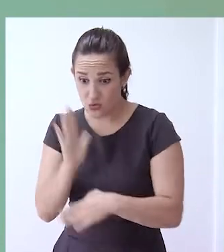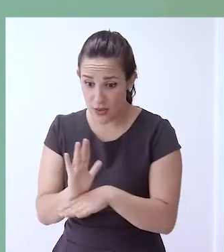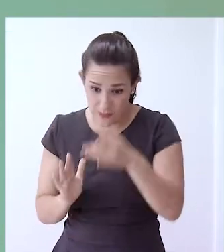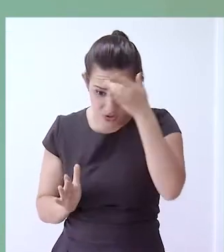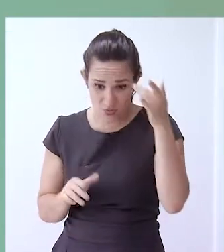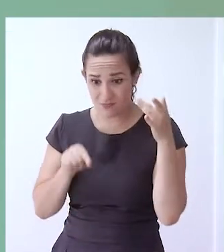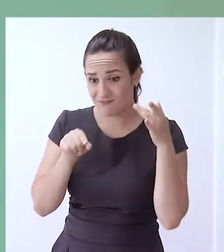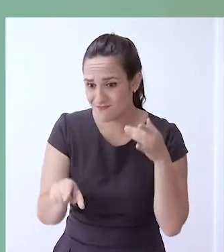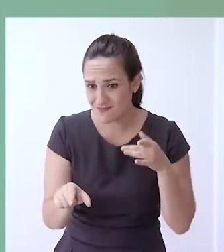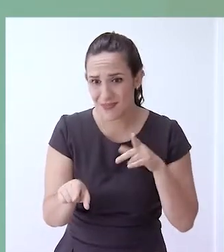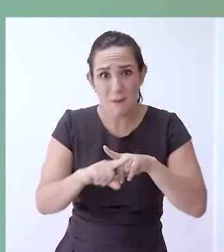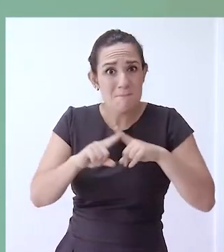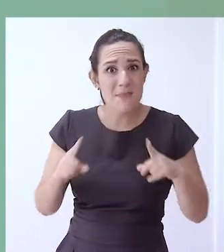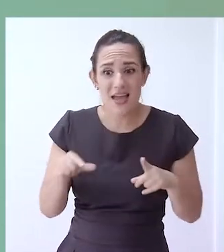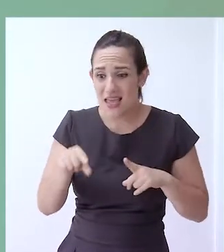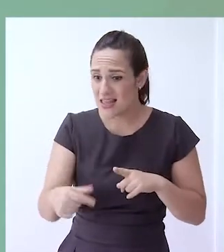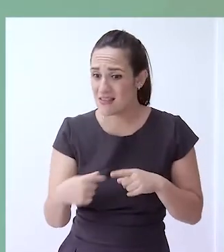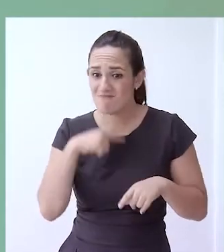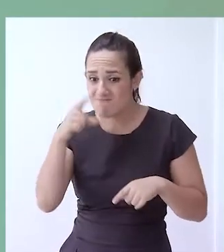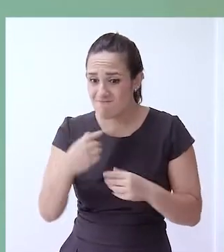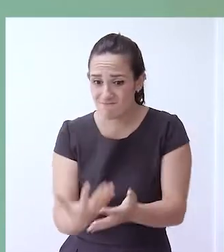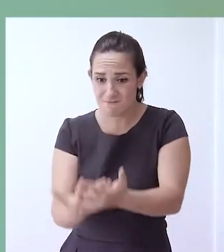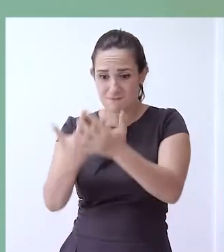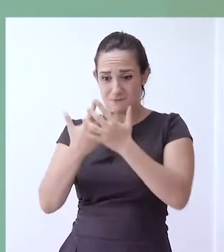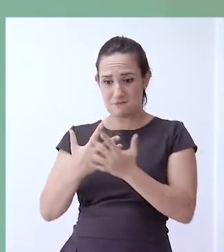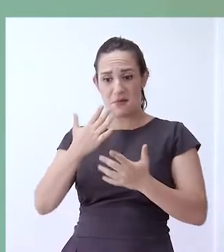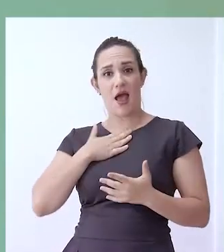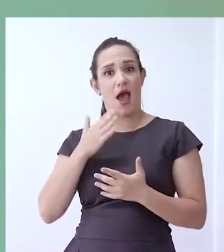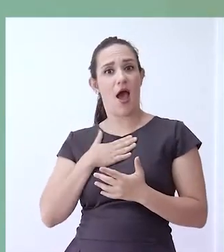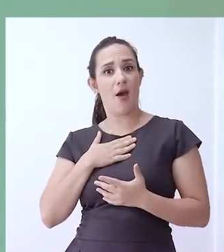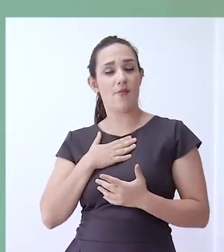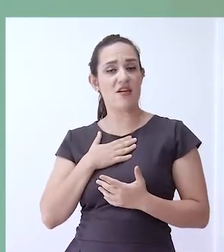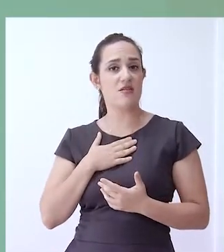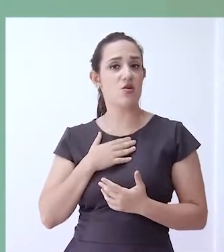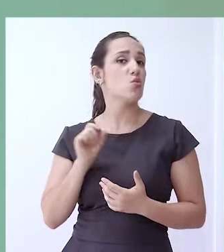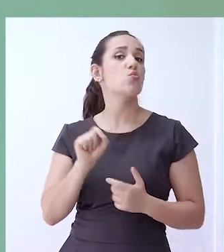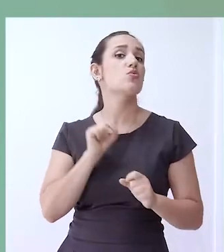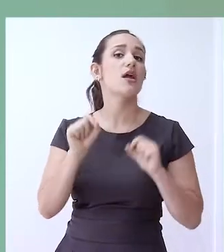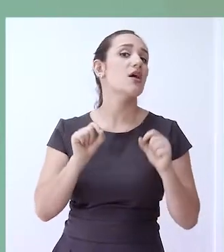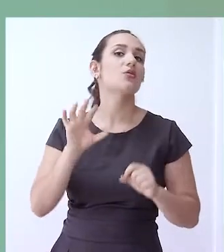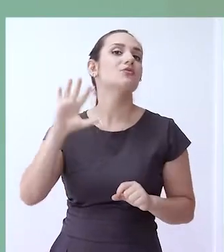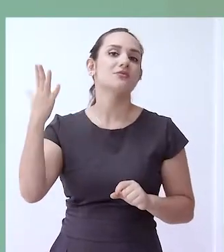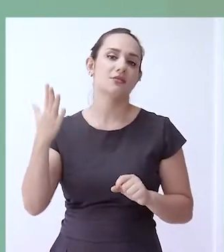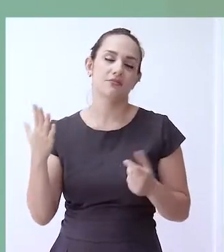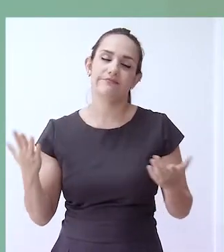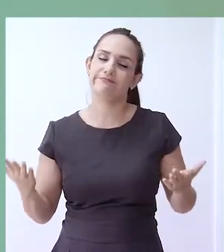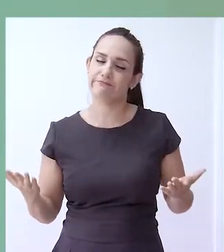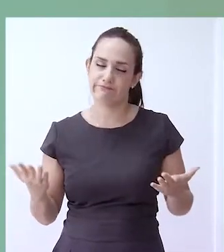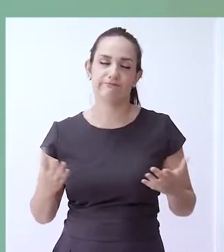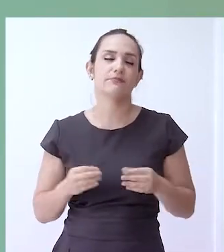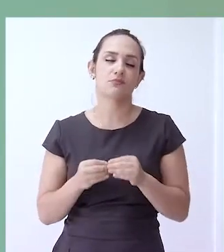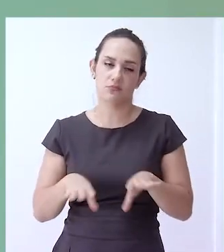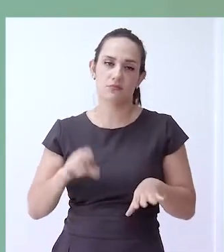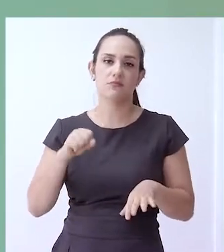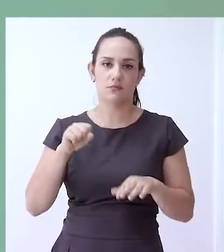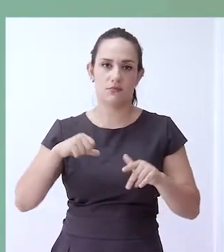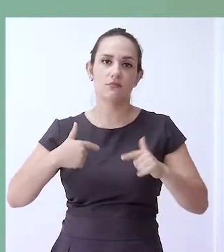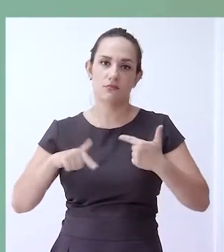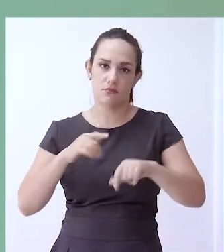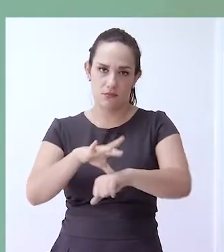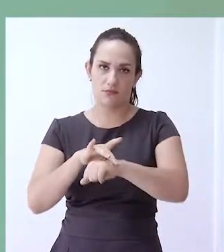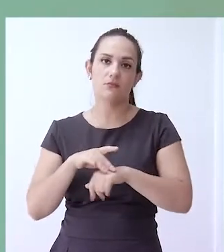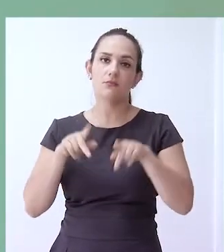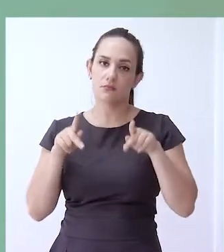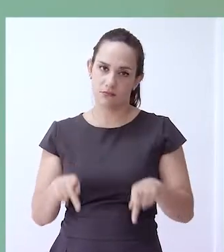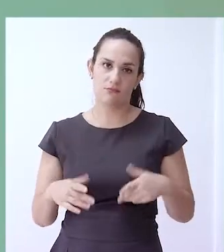nosso assistido. Então, se o nosso assistido tem o seu direito cerceado, o direito da defesa, da defensoria